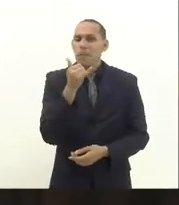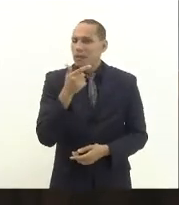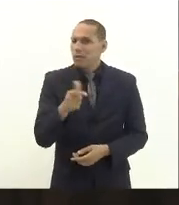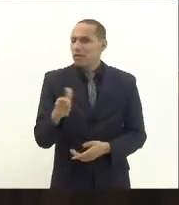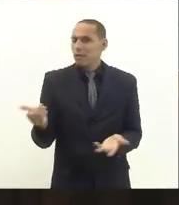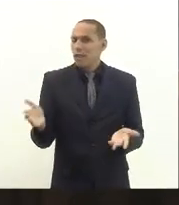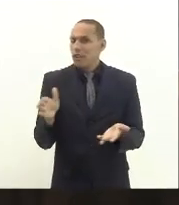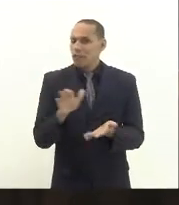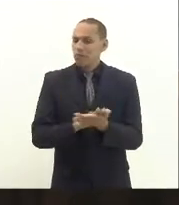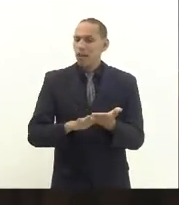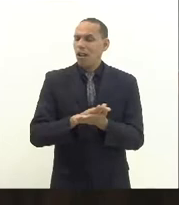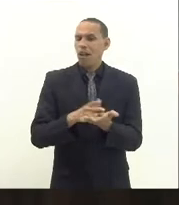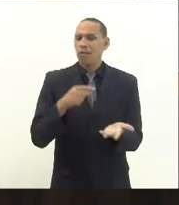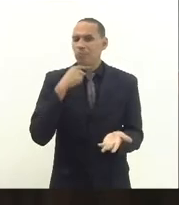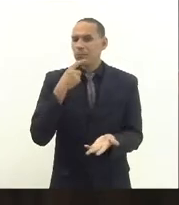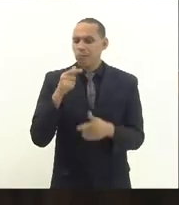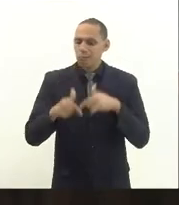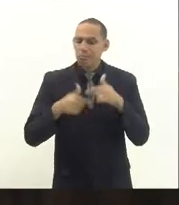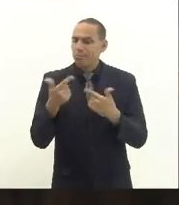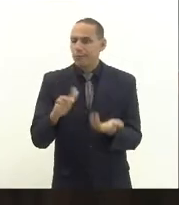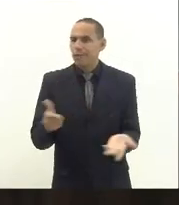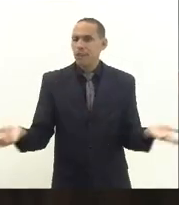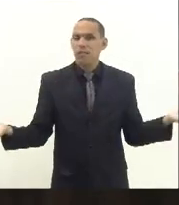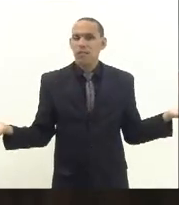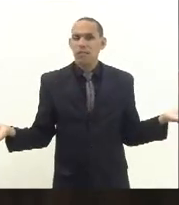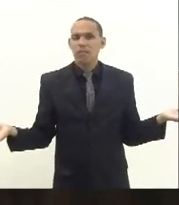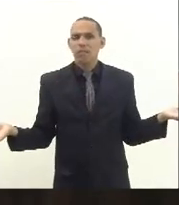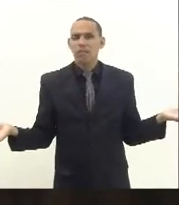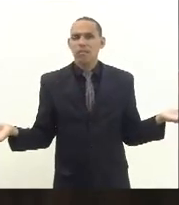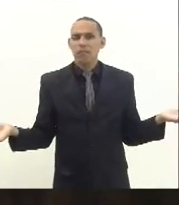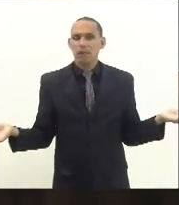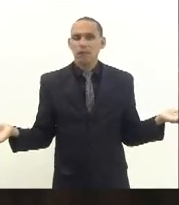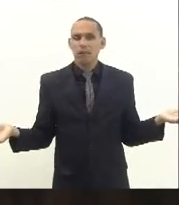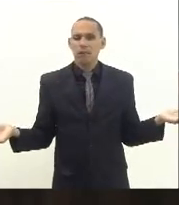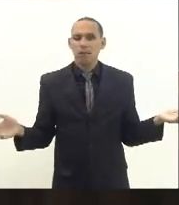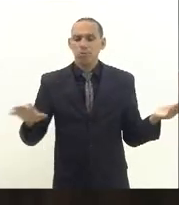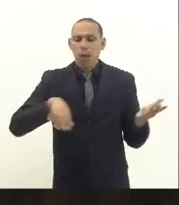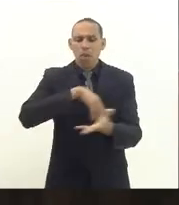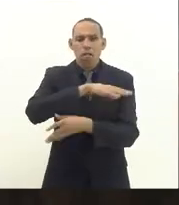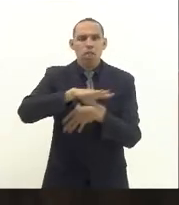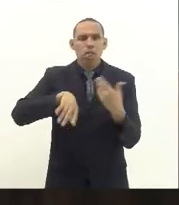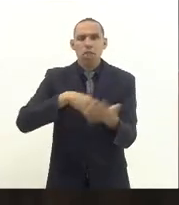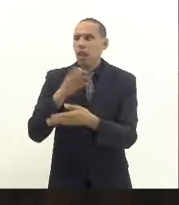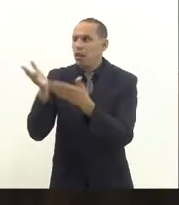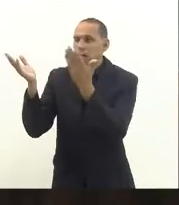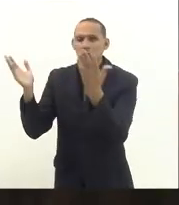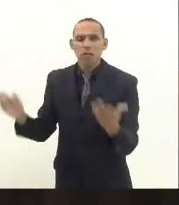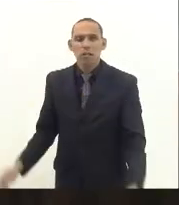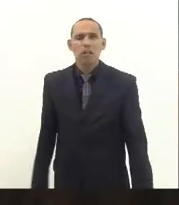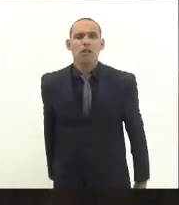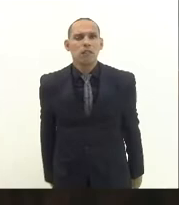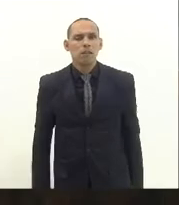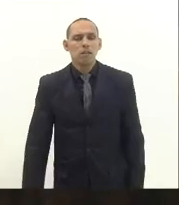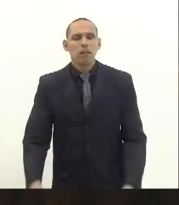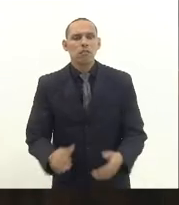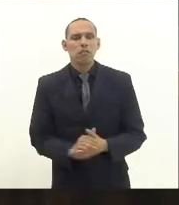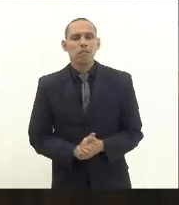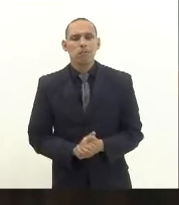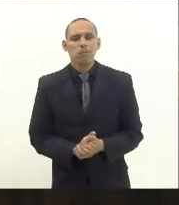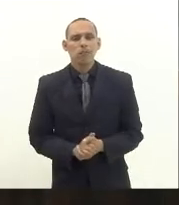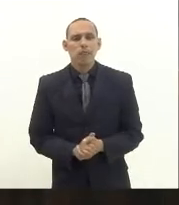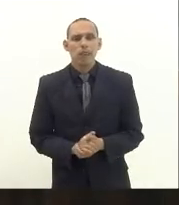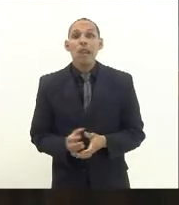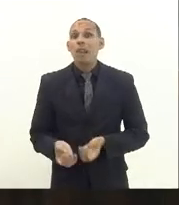não tem emprego é é Oi Carlos o caos a